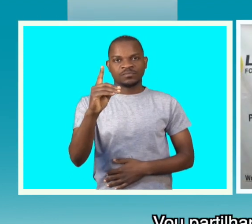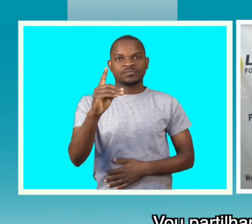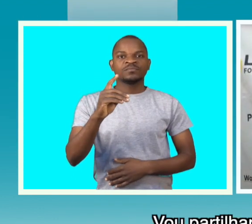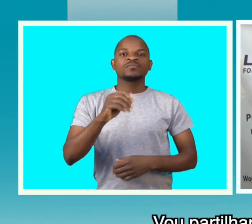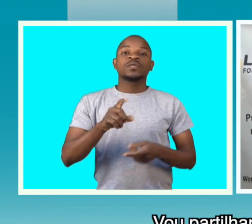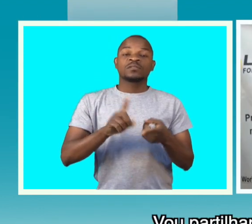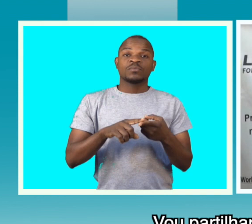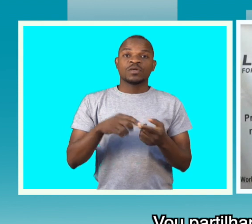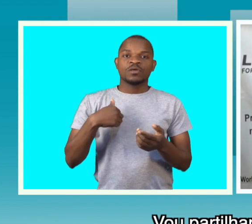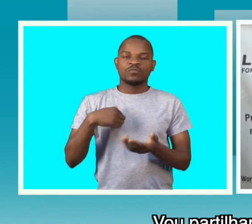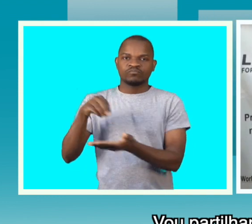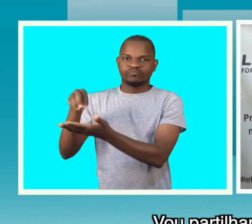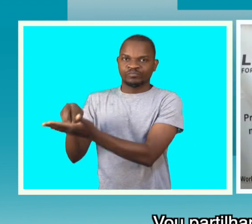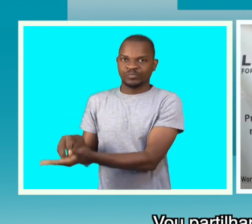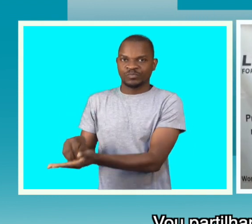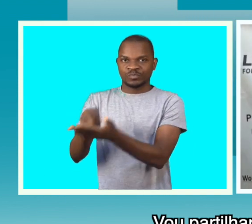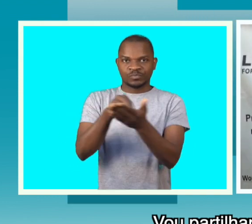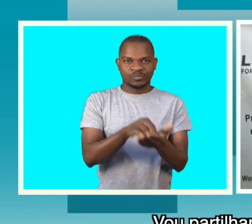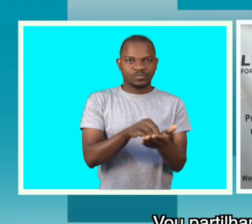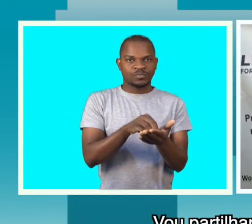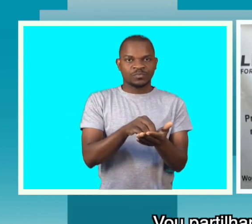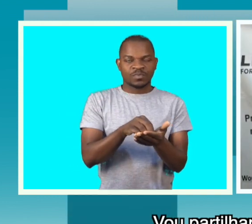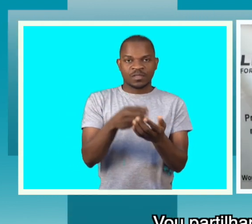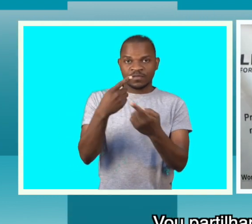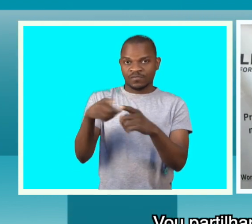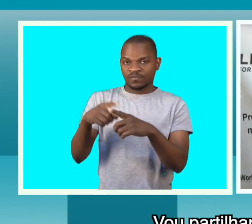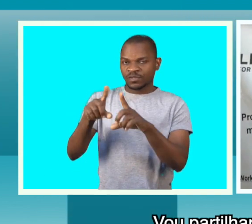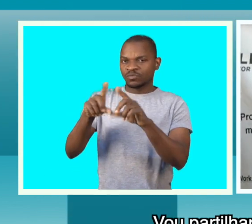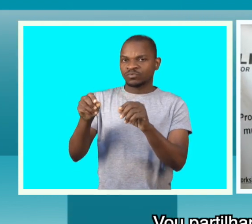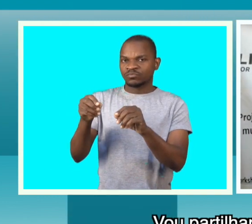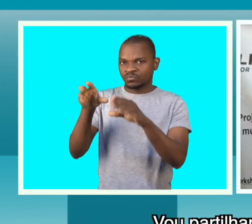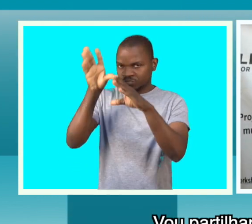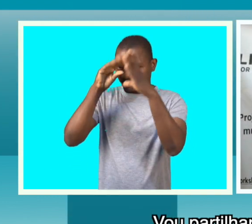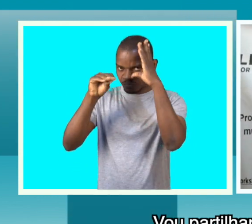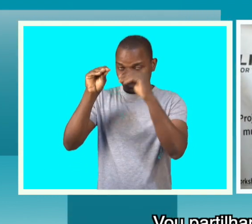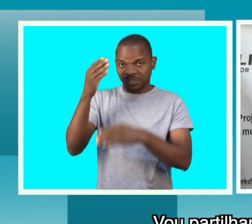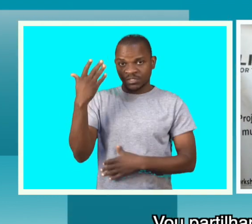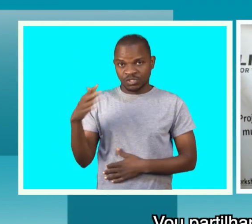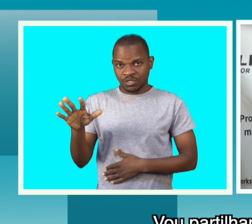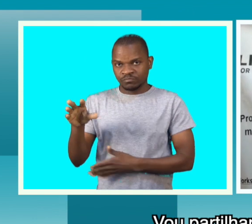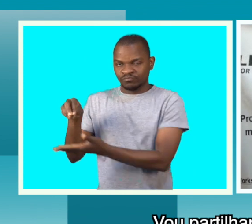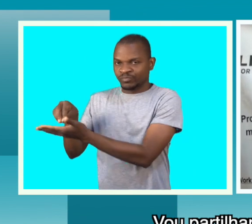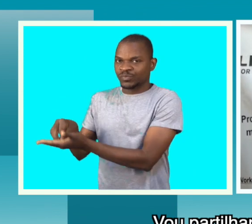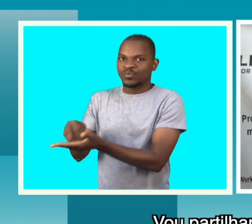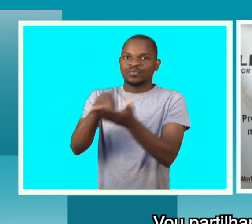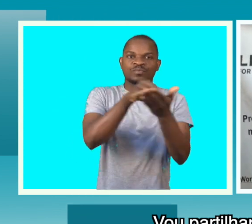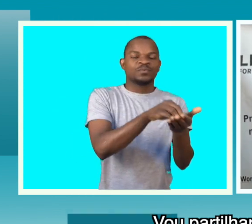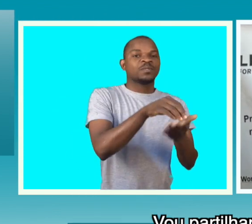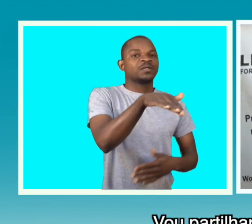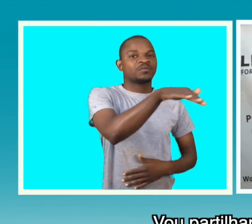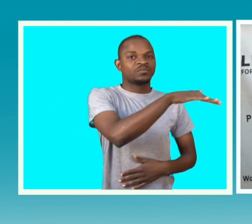deficiência. E vou levar esta capacidade, esta informação para toda a minha comunidade